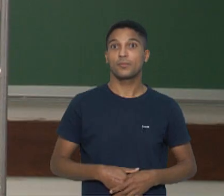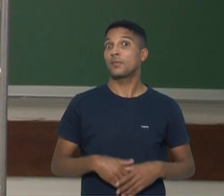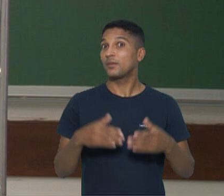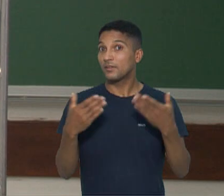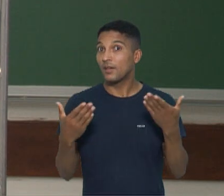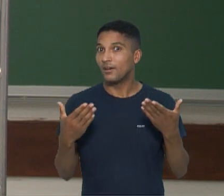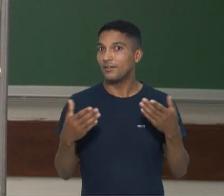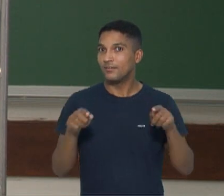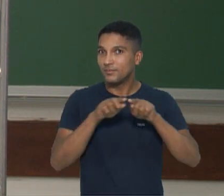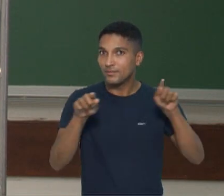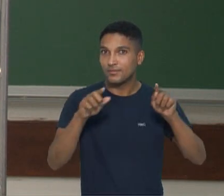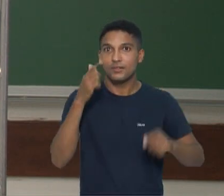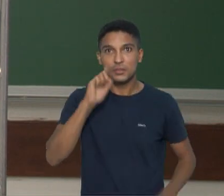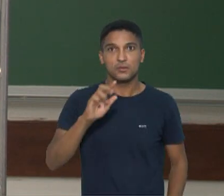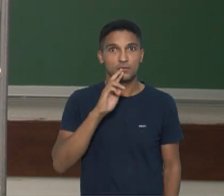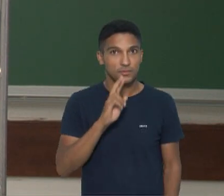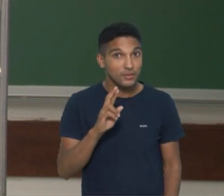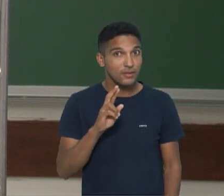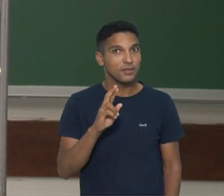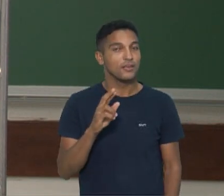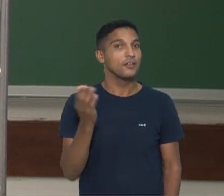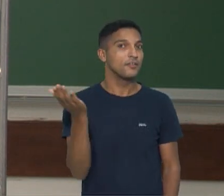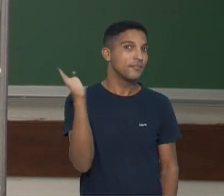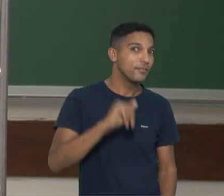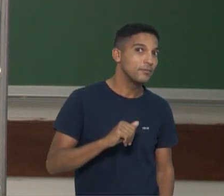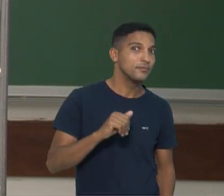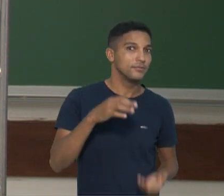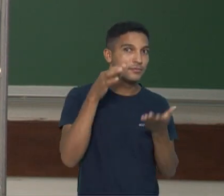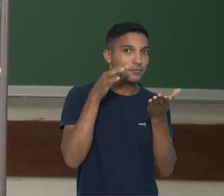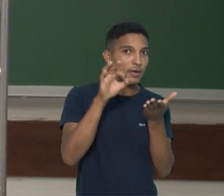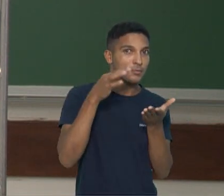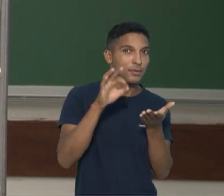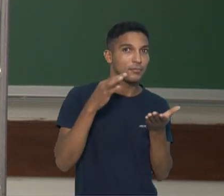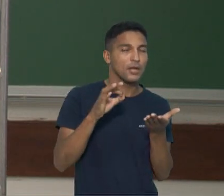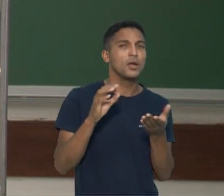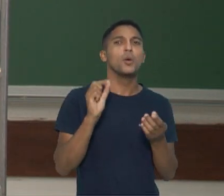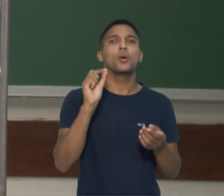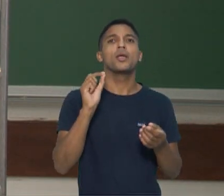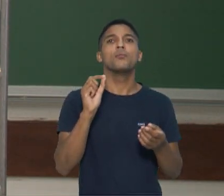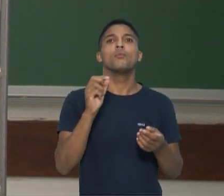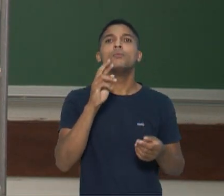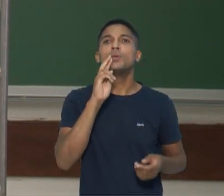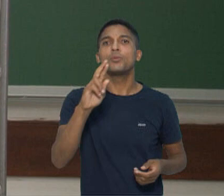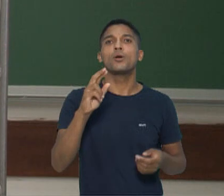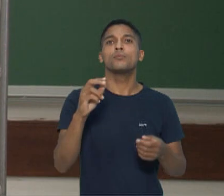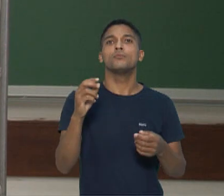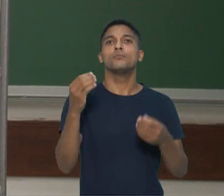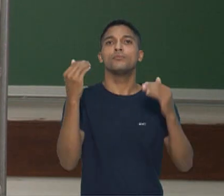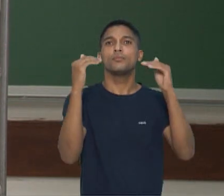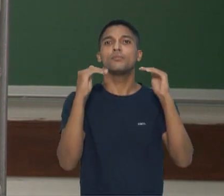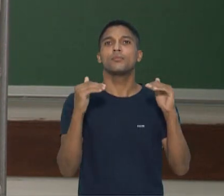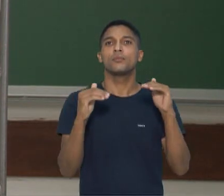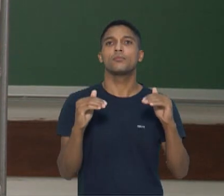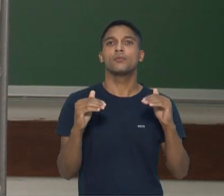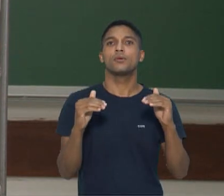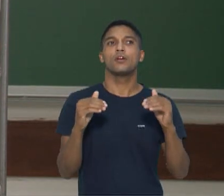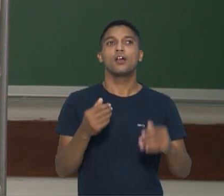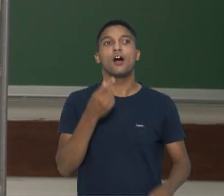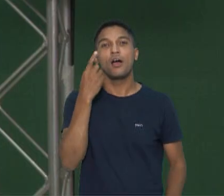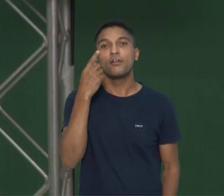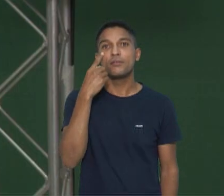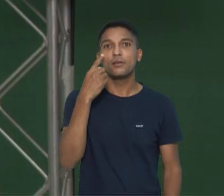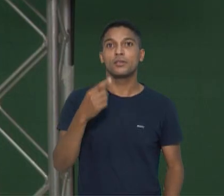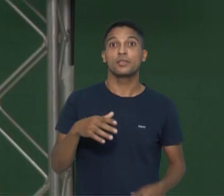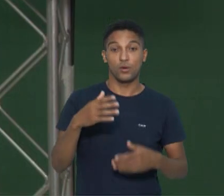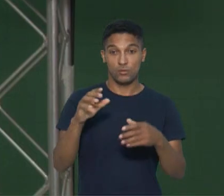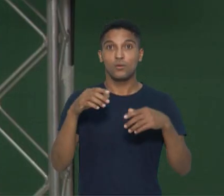Daí, pessoal, respondido? Vamos, então, verificar aqui o que a gente pode colocar de resposta nessa pergunta? Olha só, vamos ver?